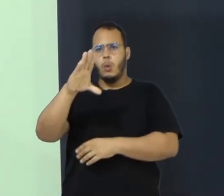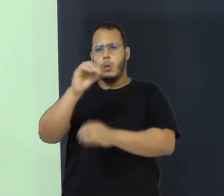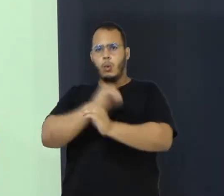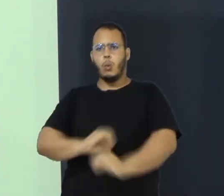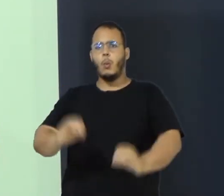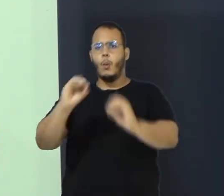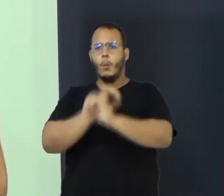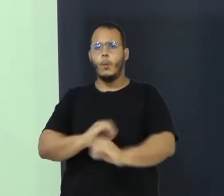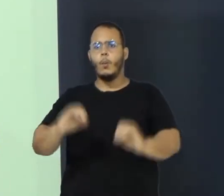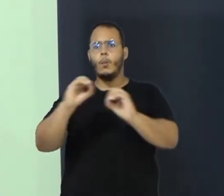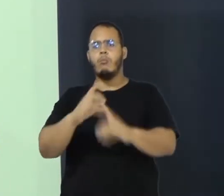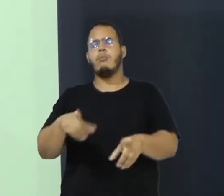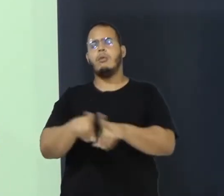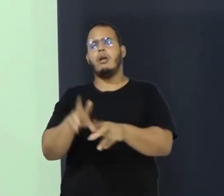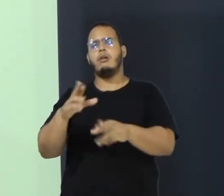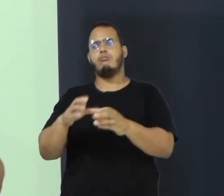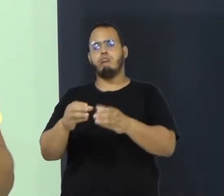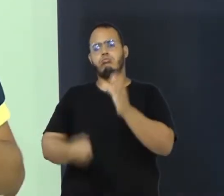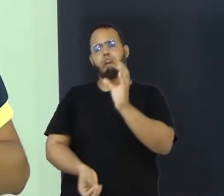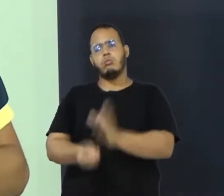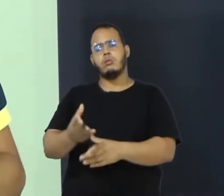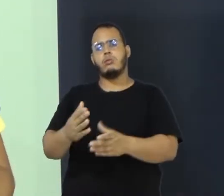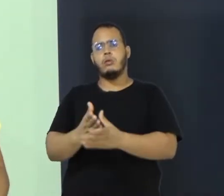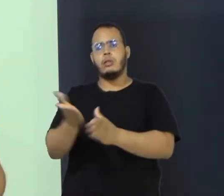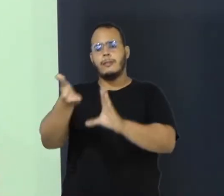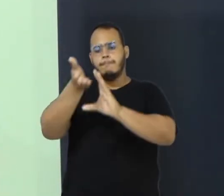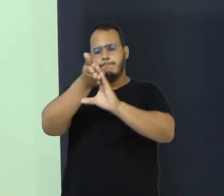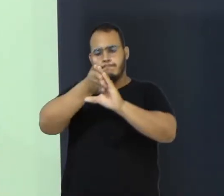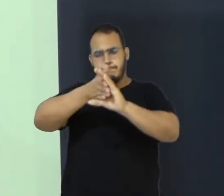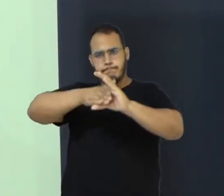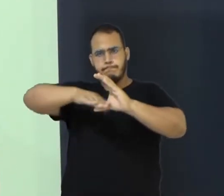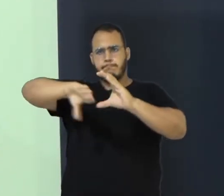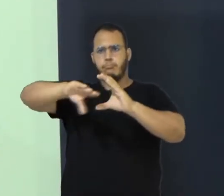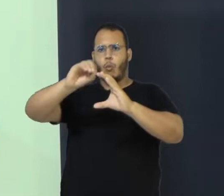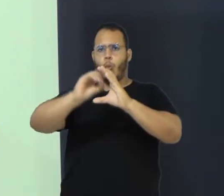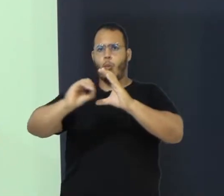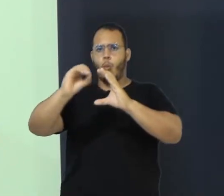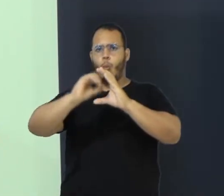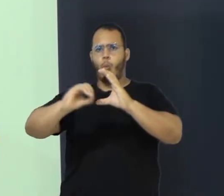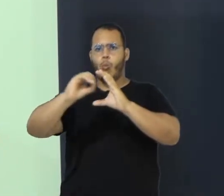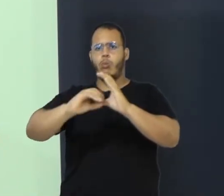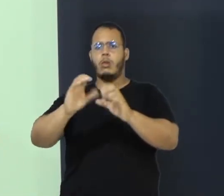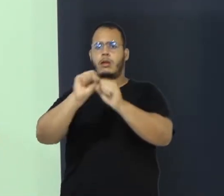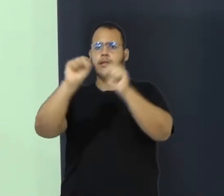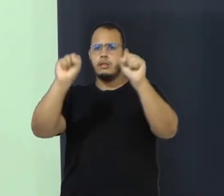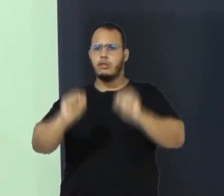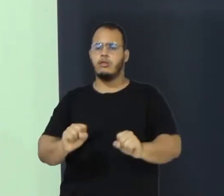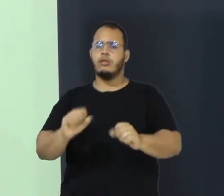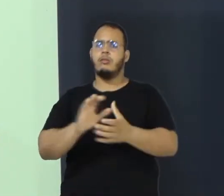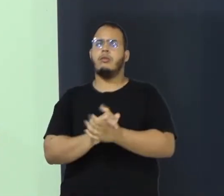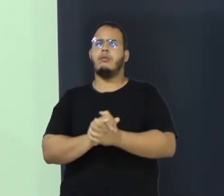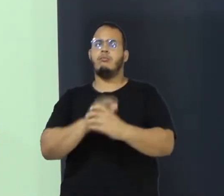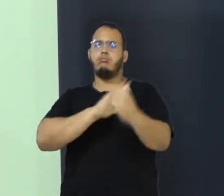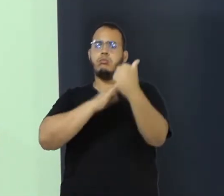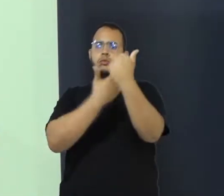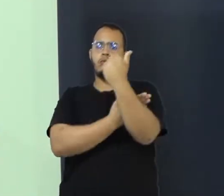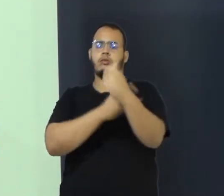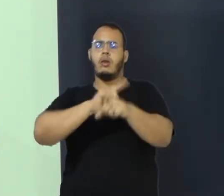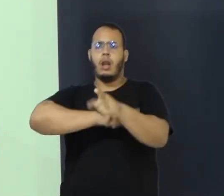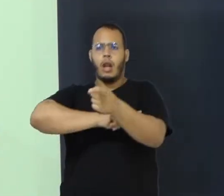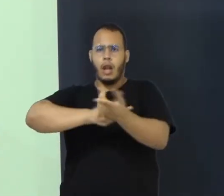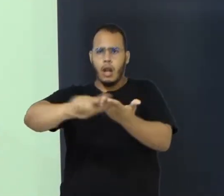organismo, eles são aí formados, no seu interior pelo sistema muscular liso, certo? Por músculos